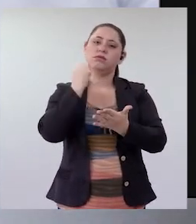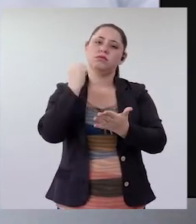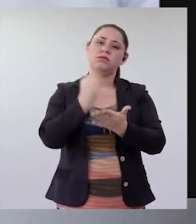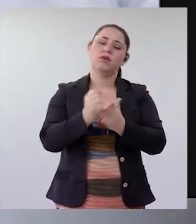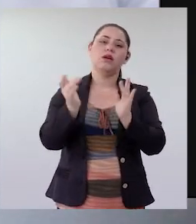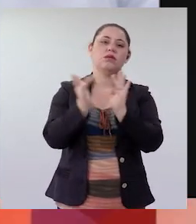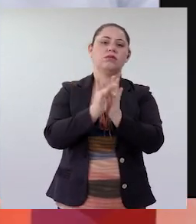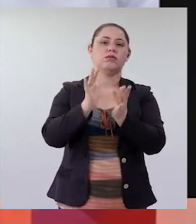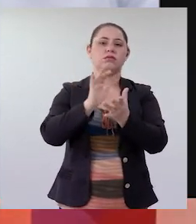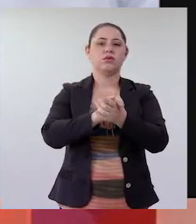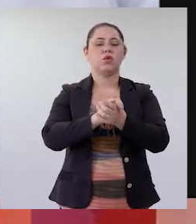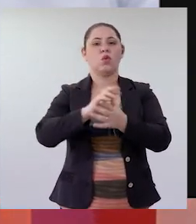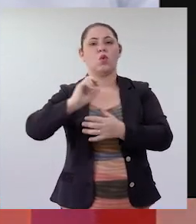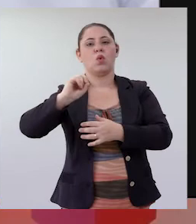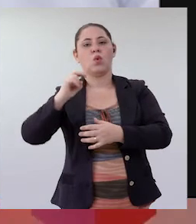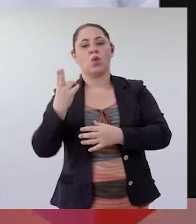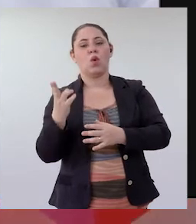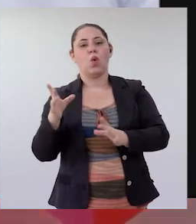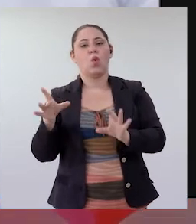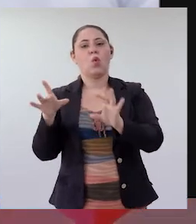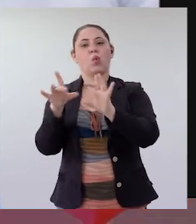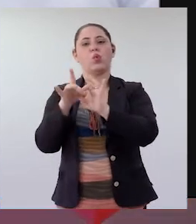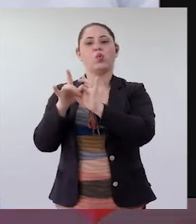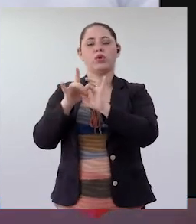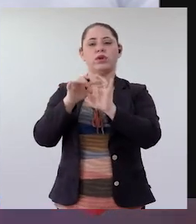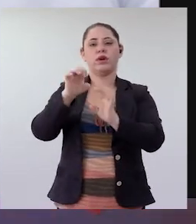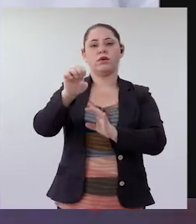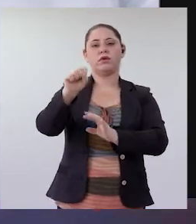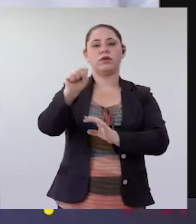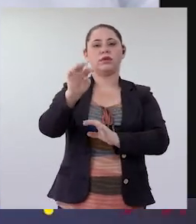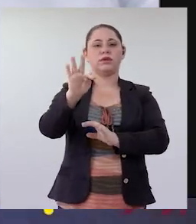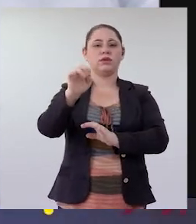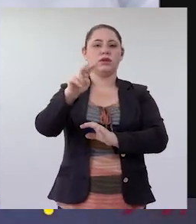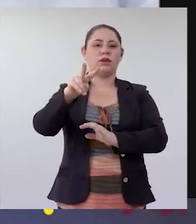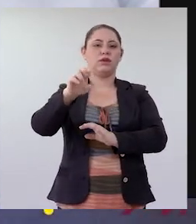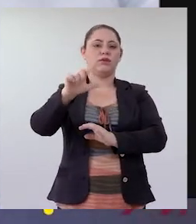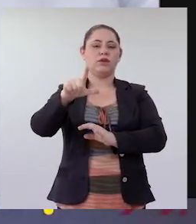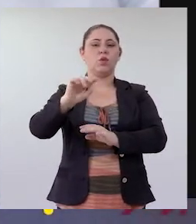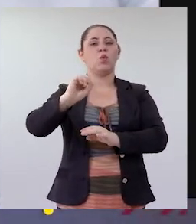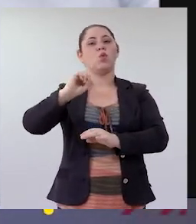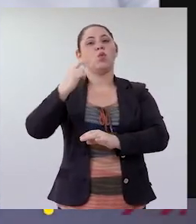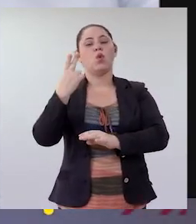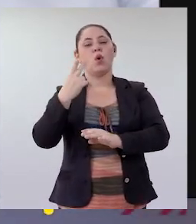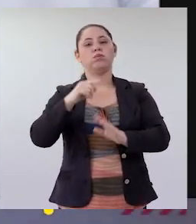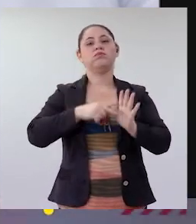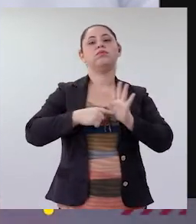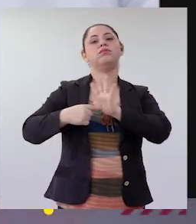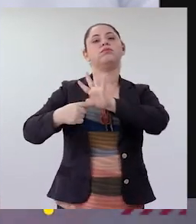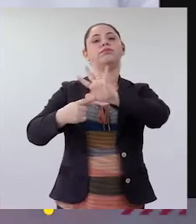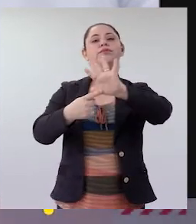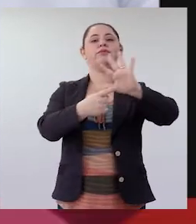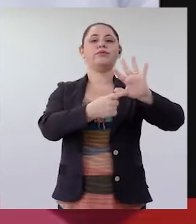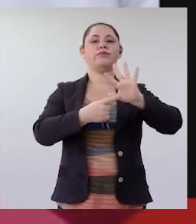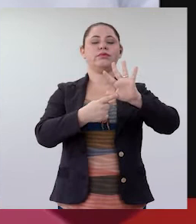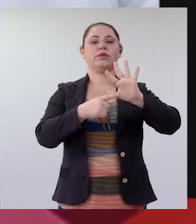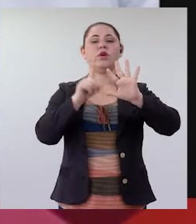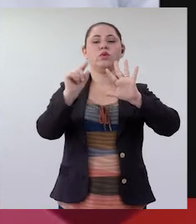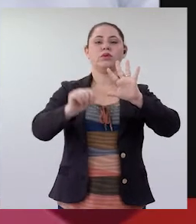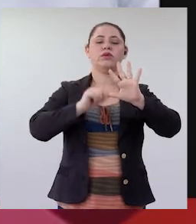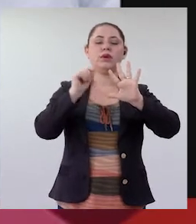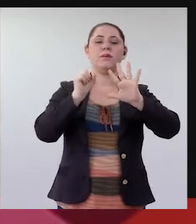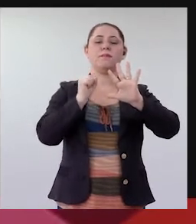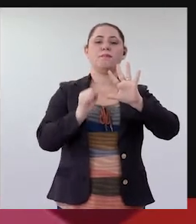do casamento, né, seja por meio da união estável, ou seja até por meio de dar mais transparência, né, de